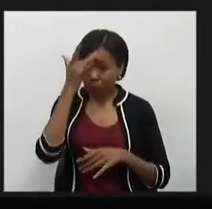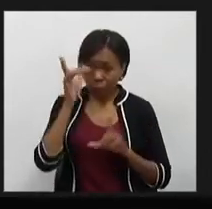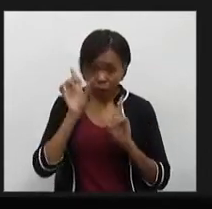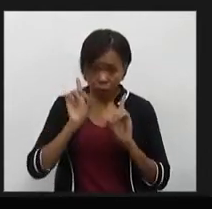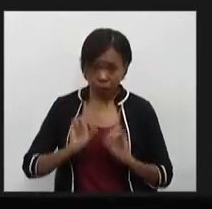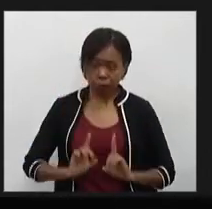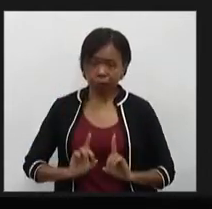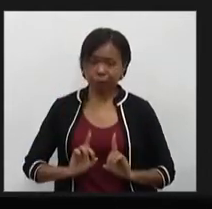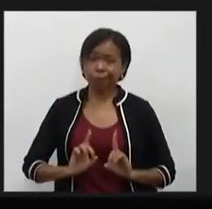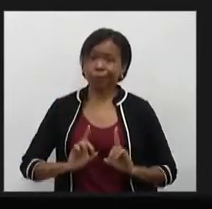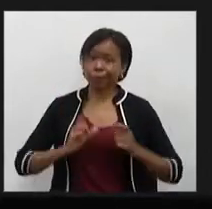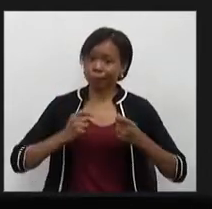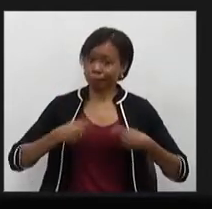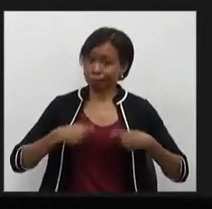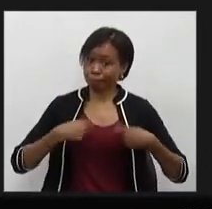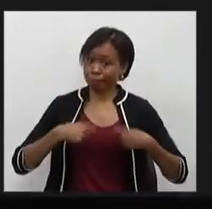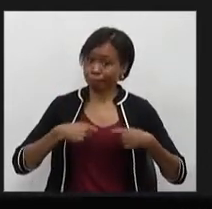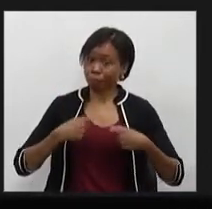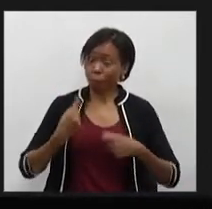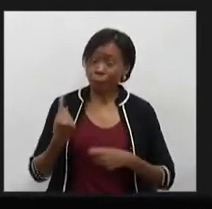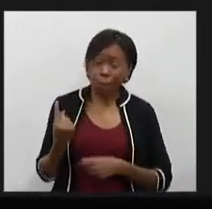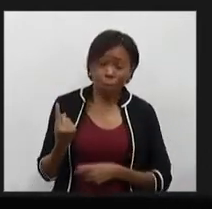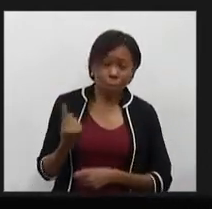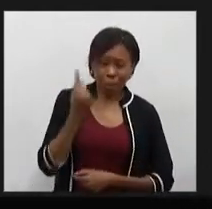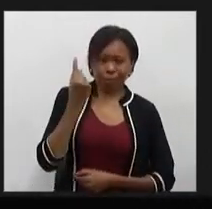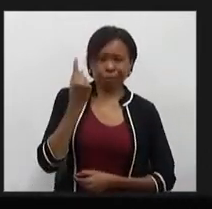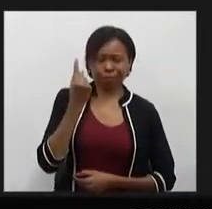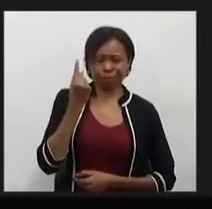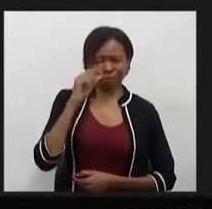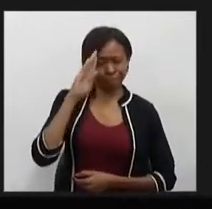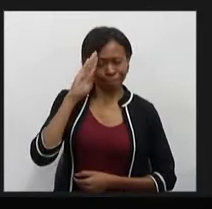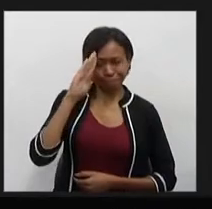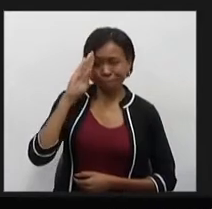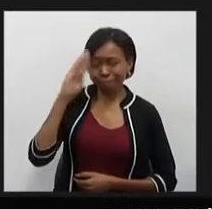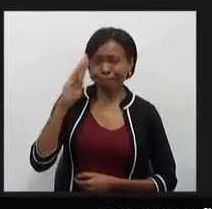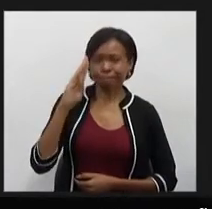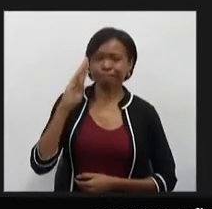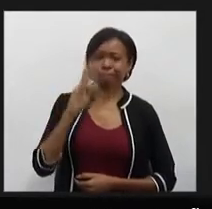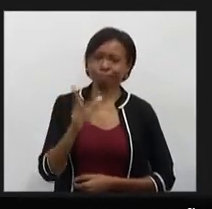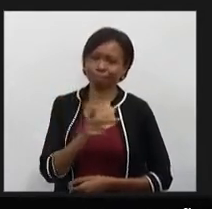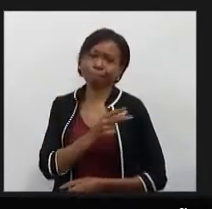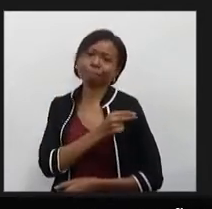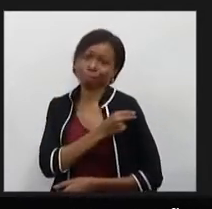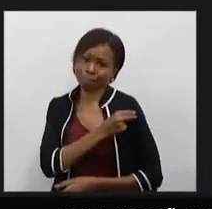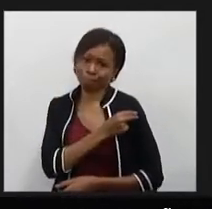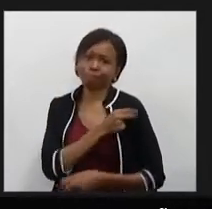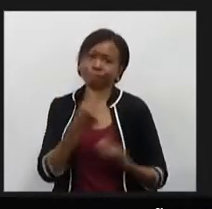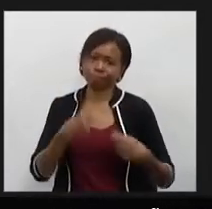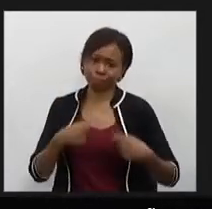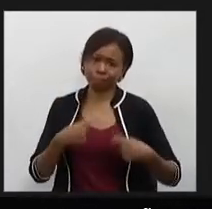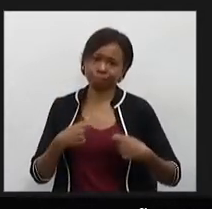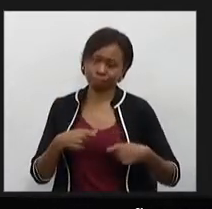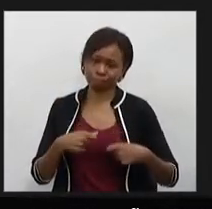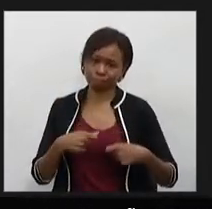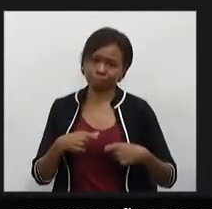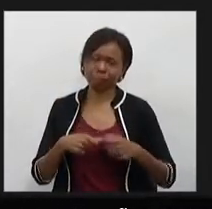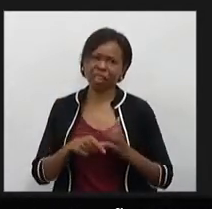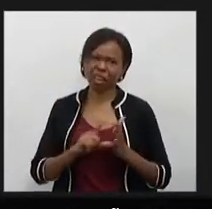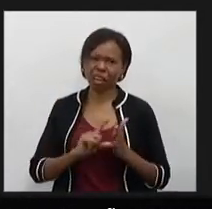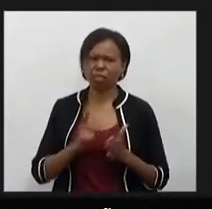estar no topo da cadeia de prioridade na vacinação. Foi falado aqui sobre estudos a respeito